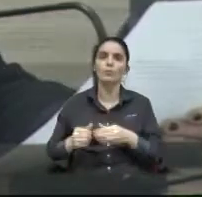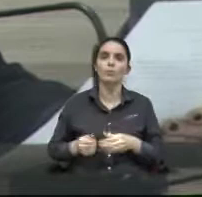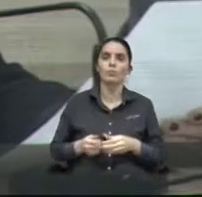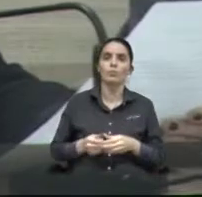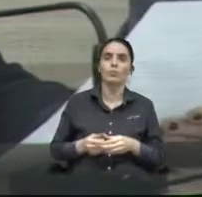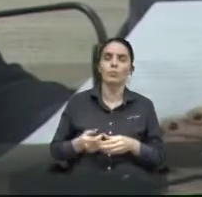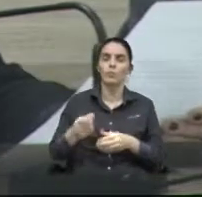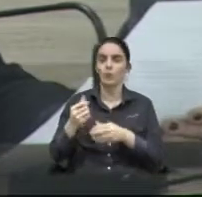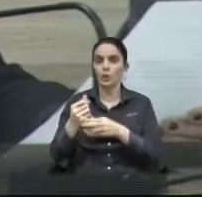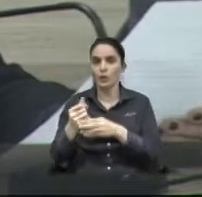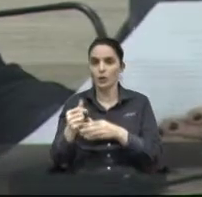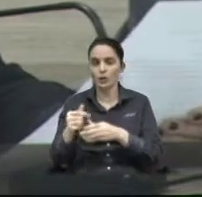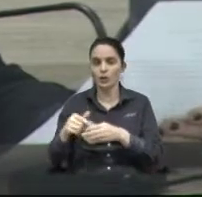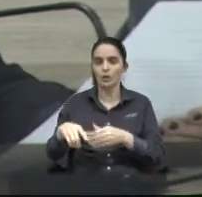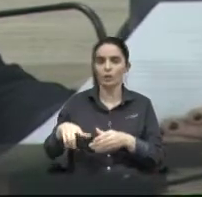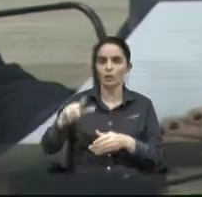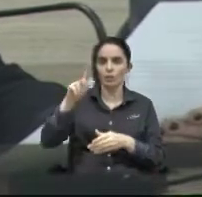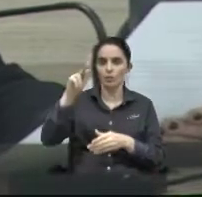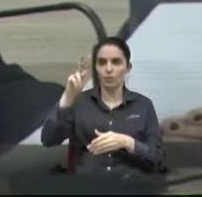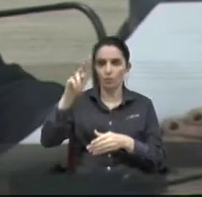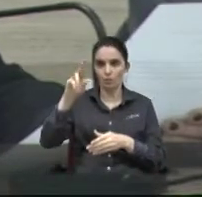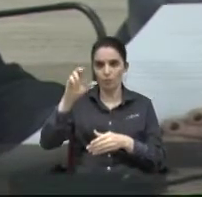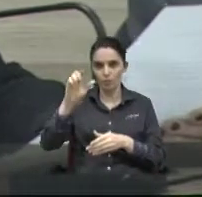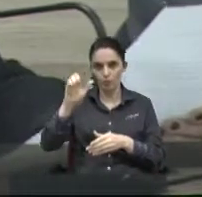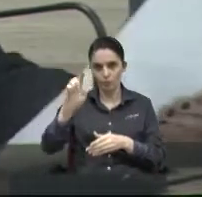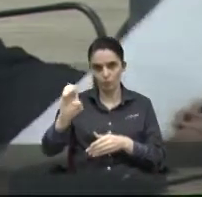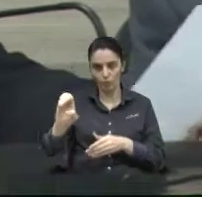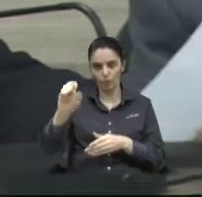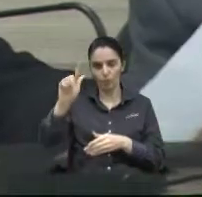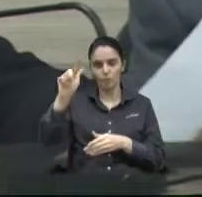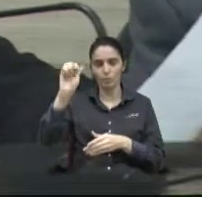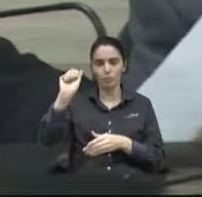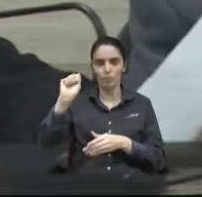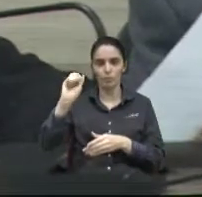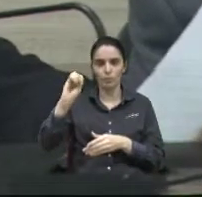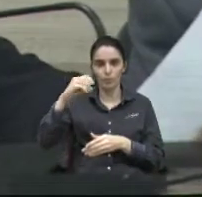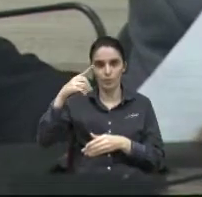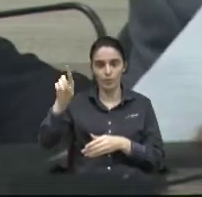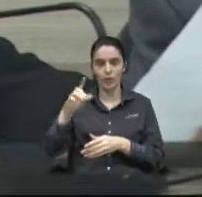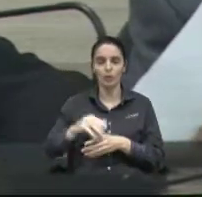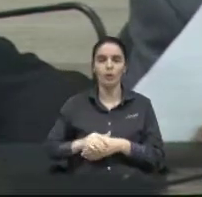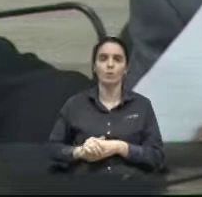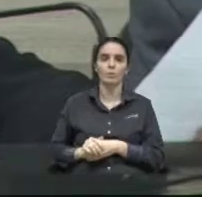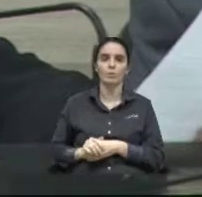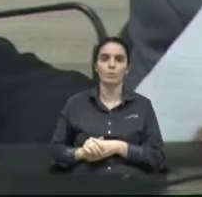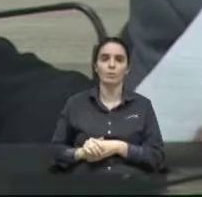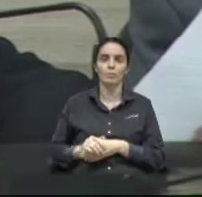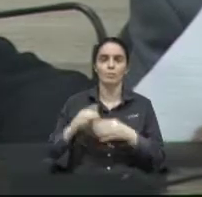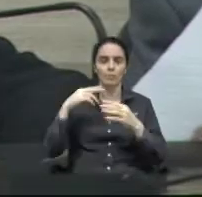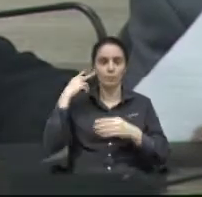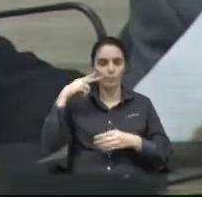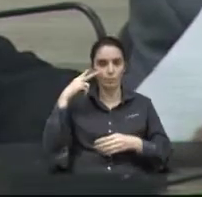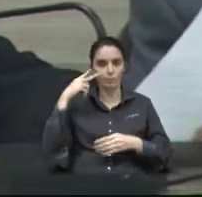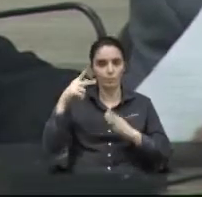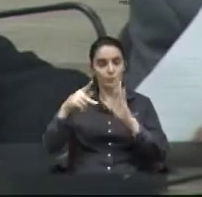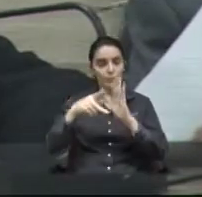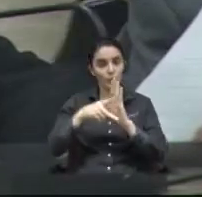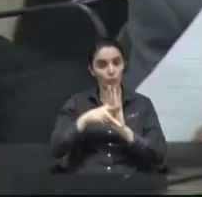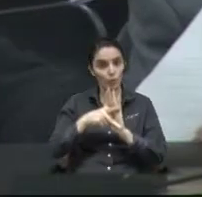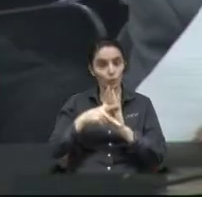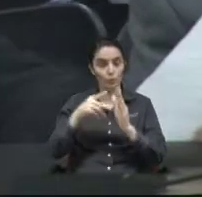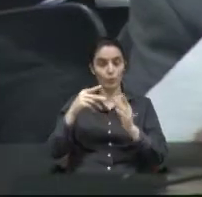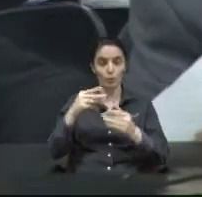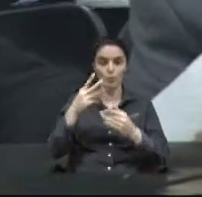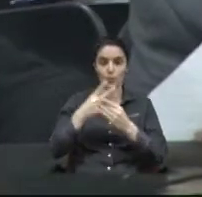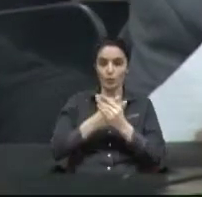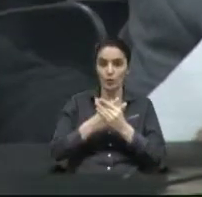licitação e de apoio, pregão e da outras providências. Excelentíssimos senhores vereadores da Câmara Municipal de Limeira,